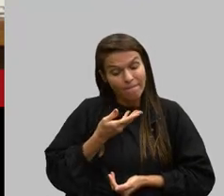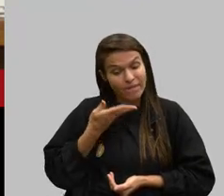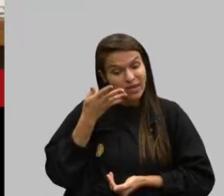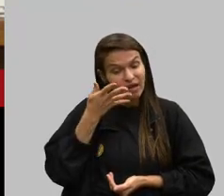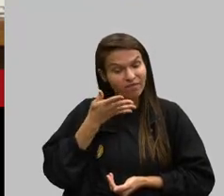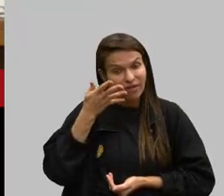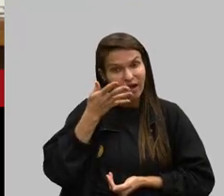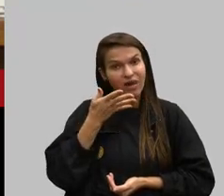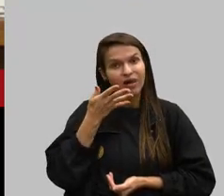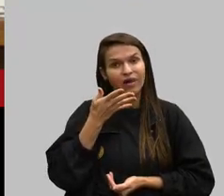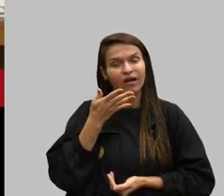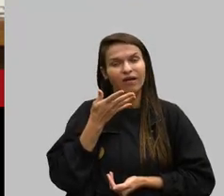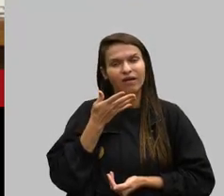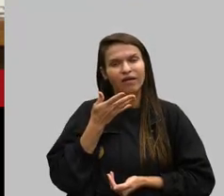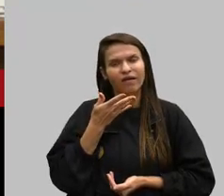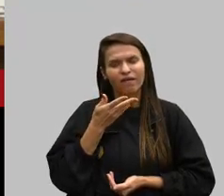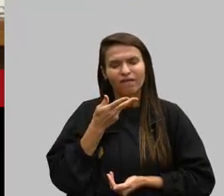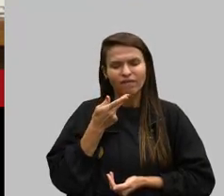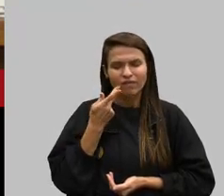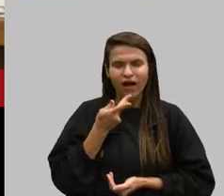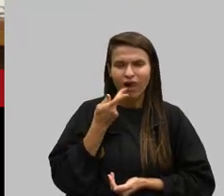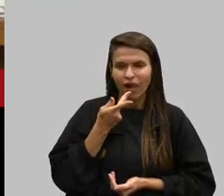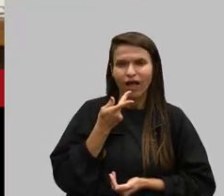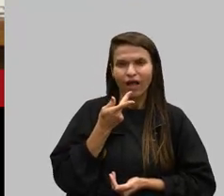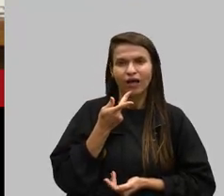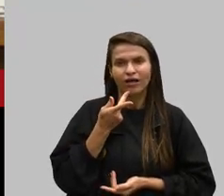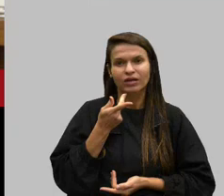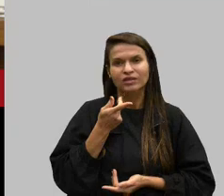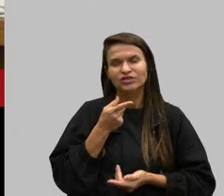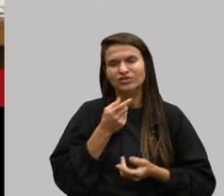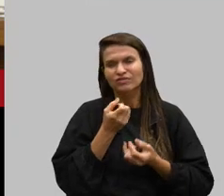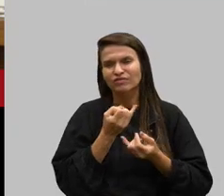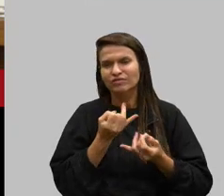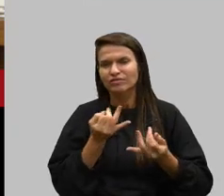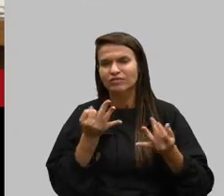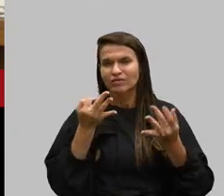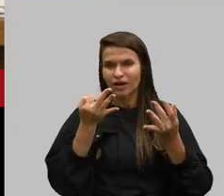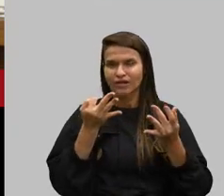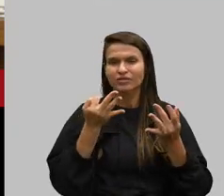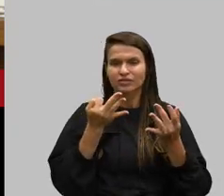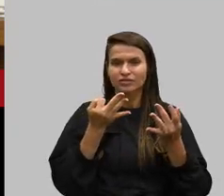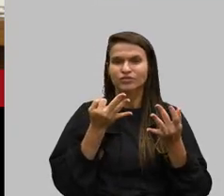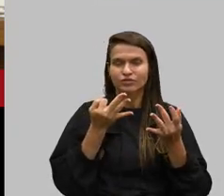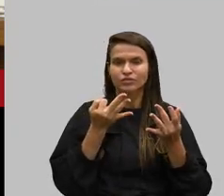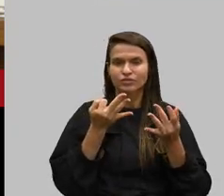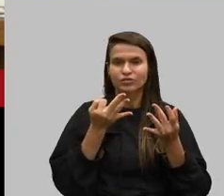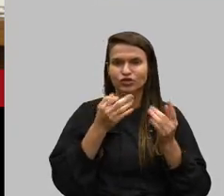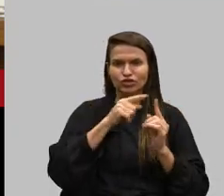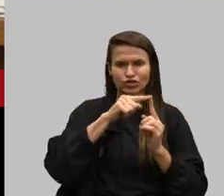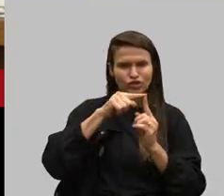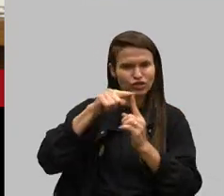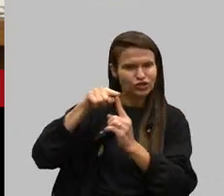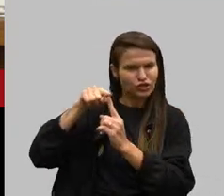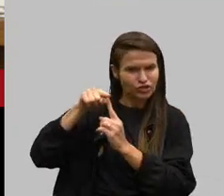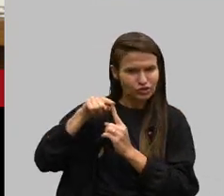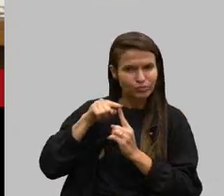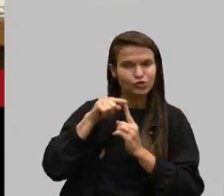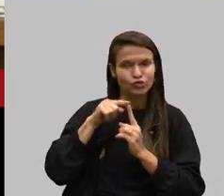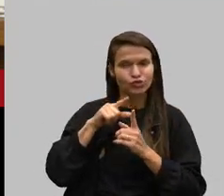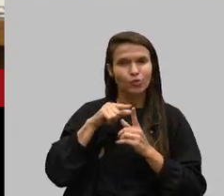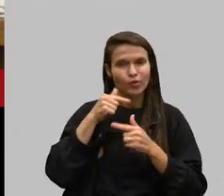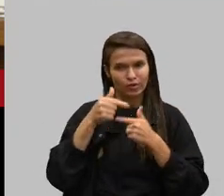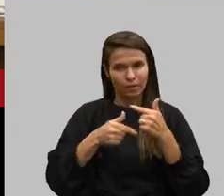eh falar obviamente das atribuições do meu cargo e falei de todas não